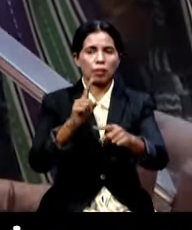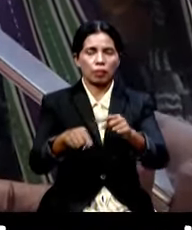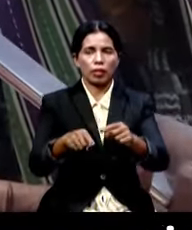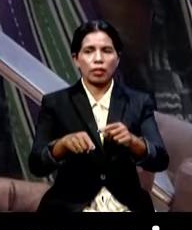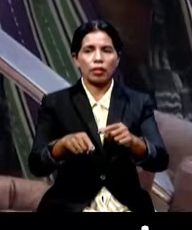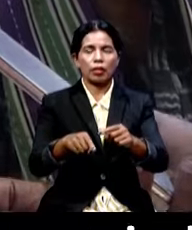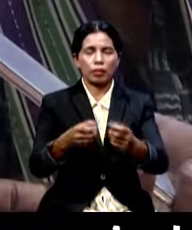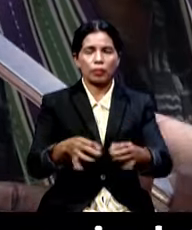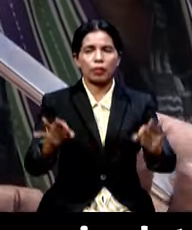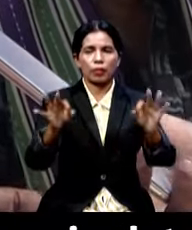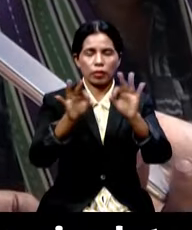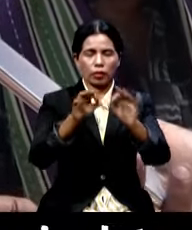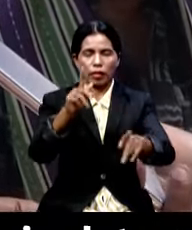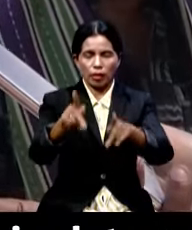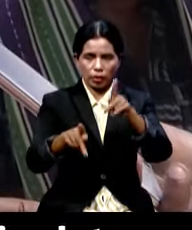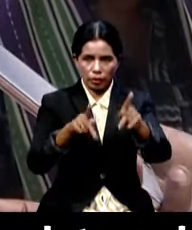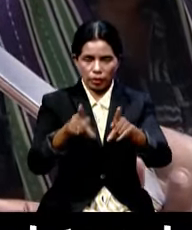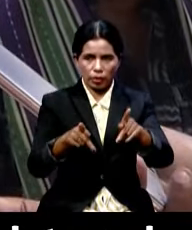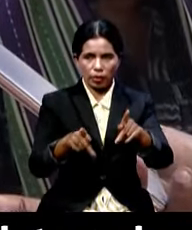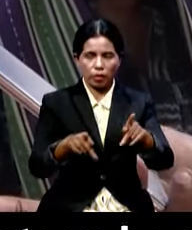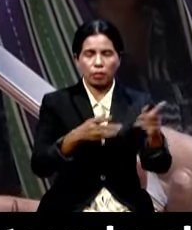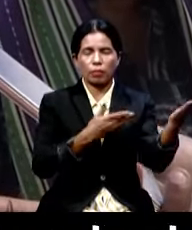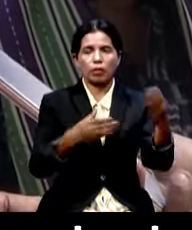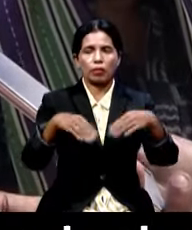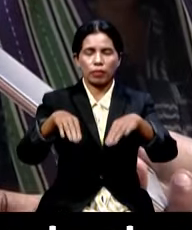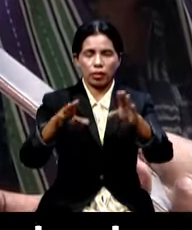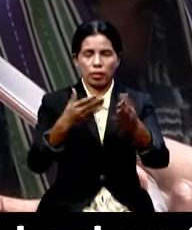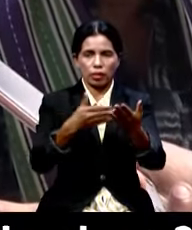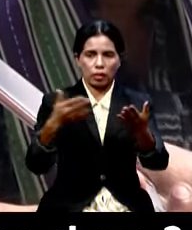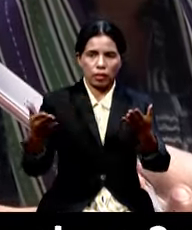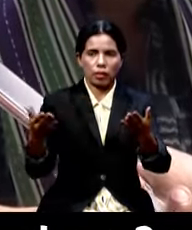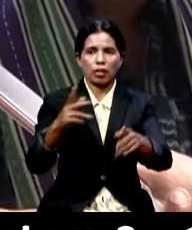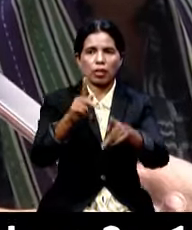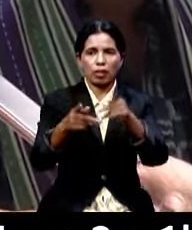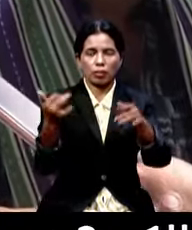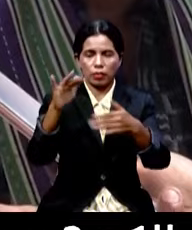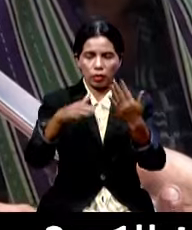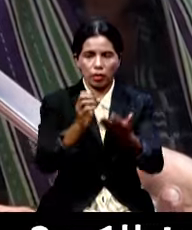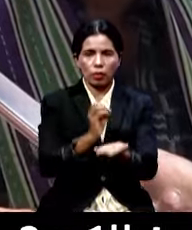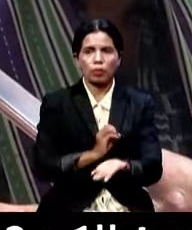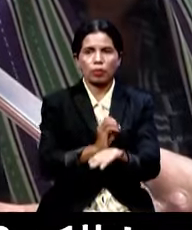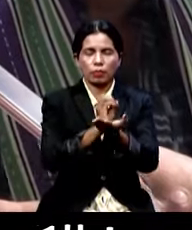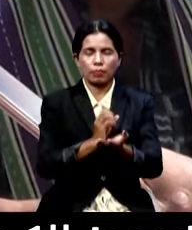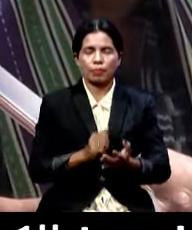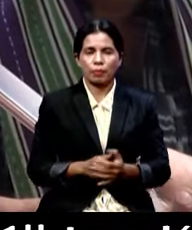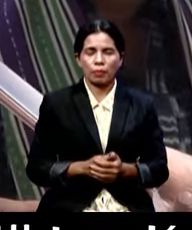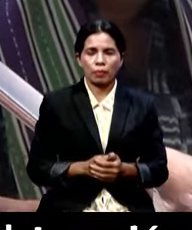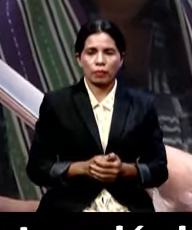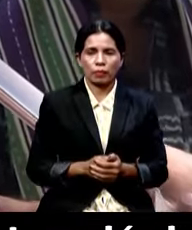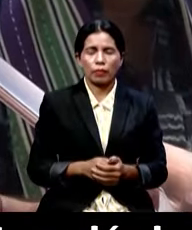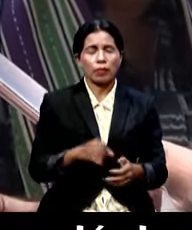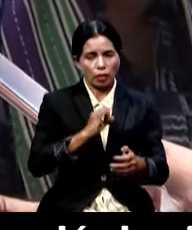nossa principal empregador vai ter a emacera e o custo. Portanto,